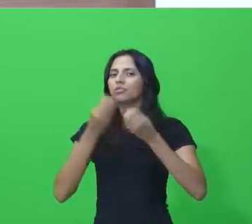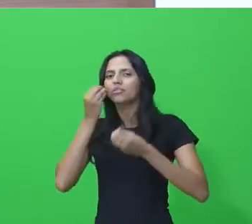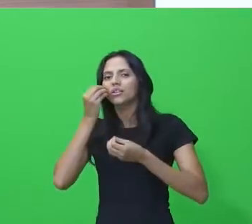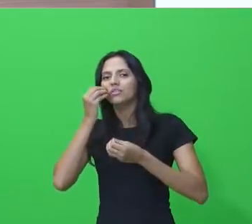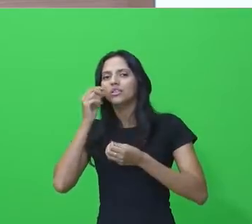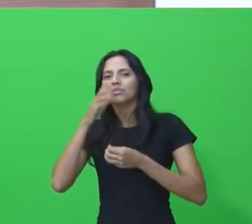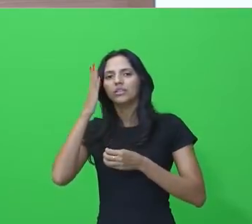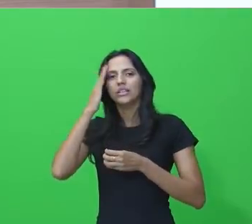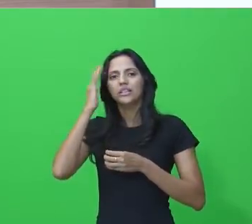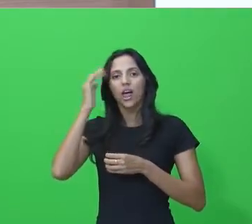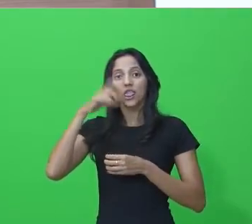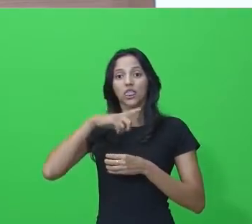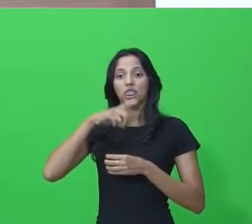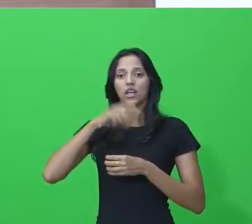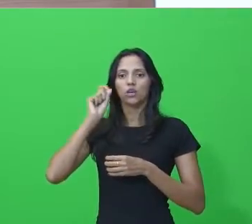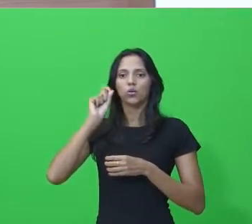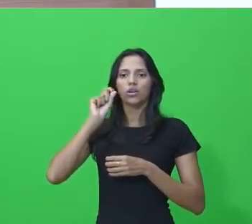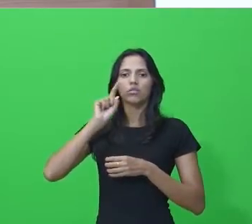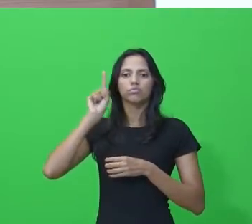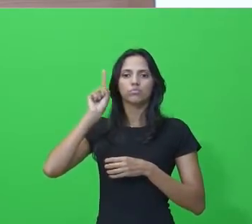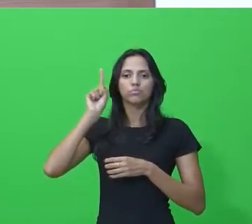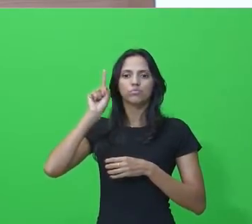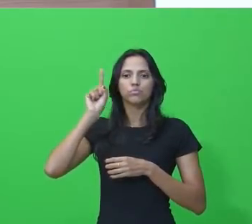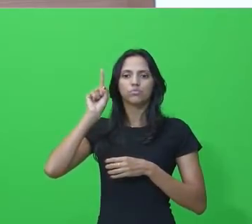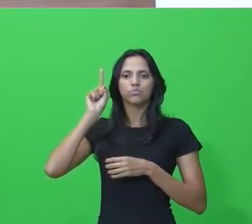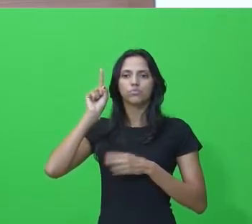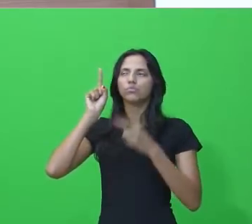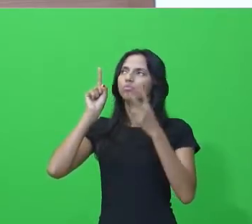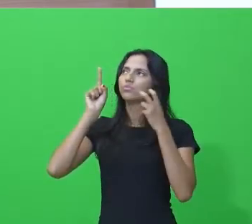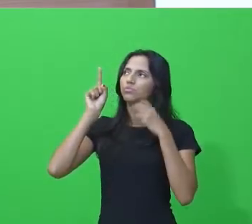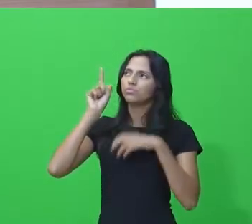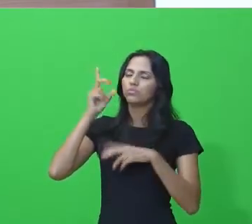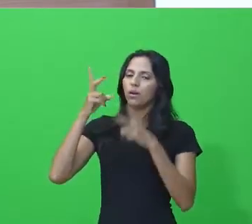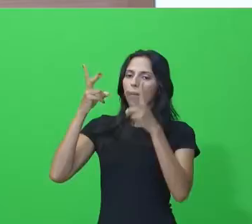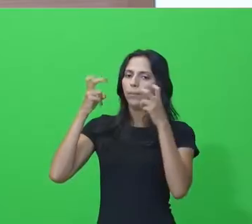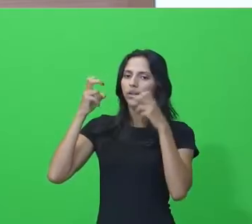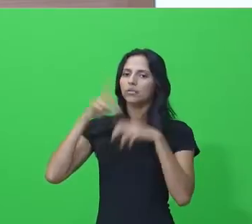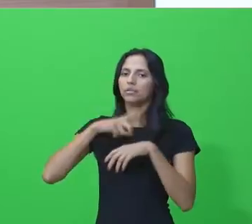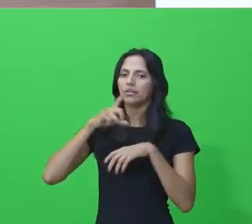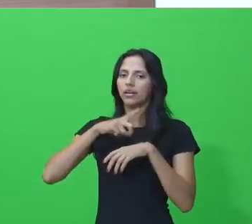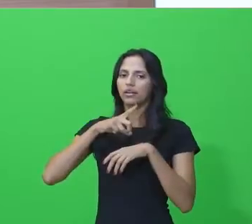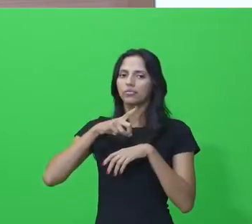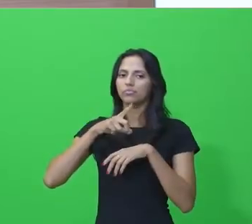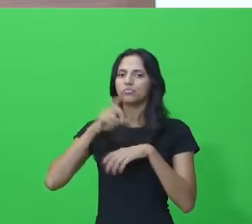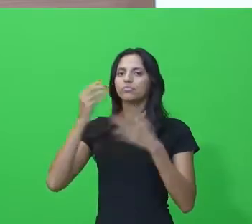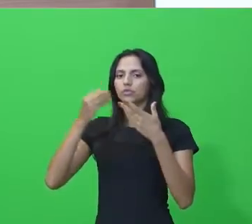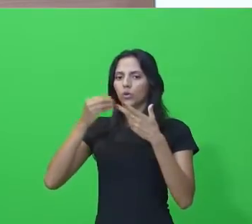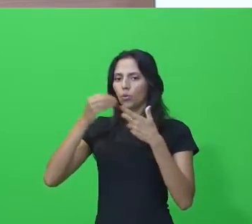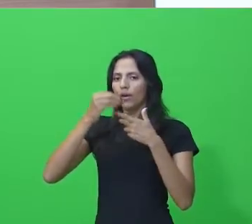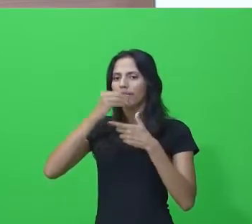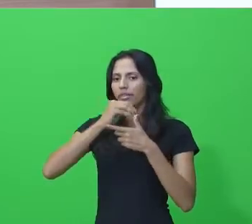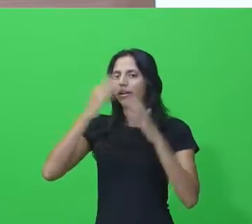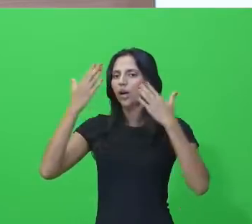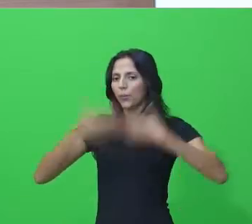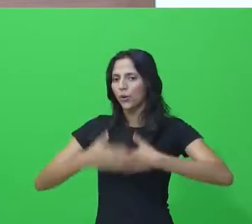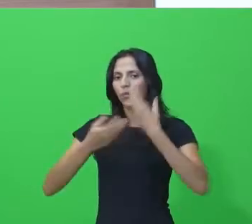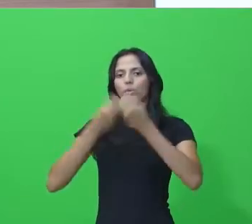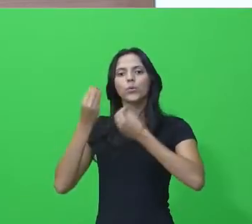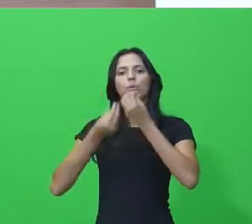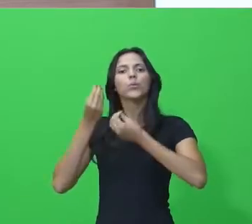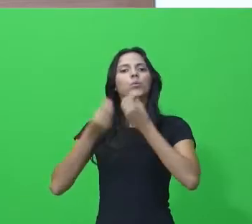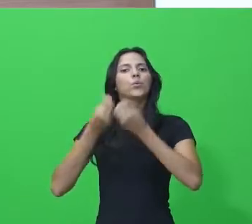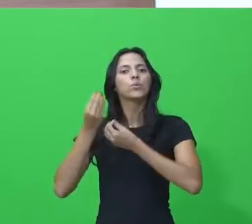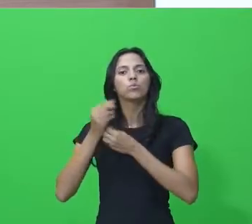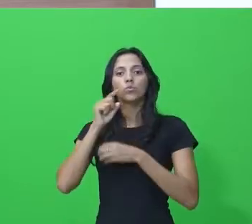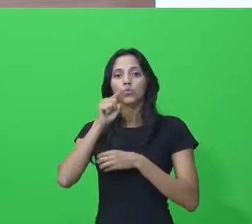aí no seu material 6 itens. Logo de cara, um do Enem para você sentir como é que a coisa funciona.